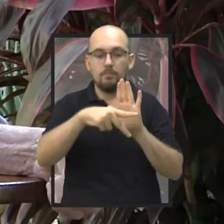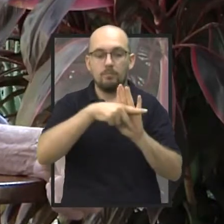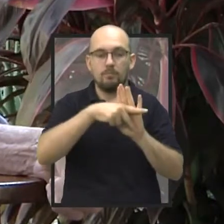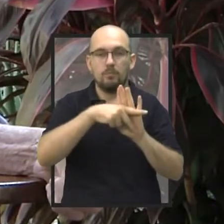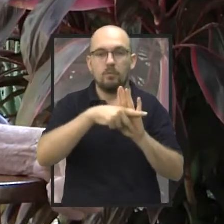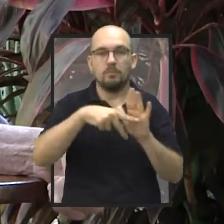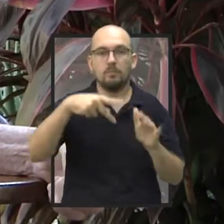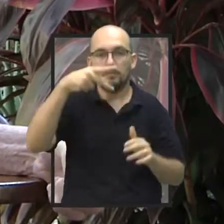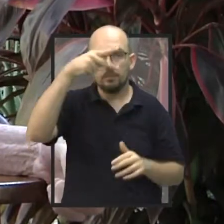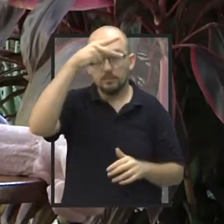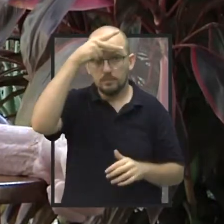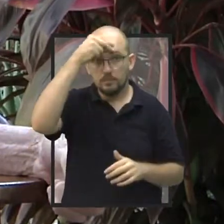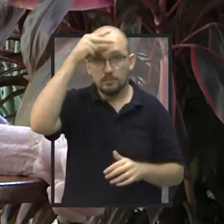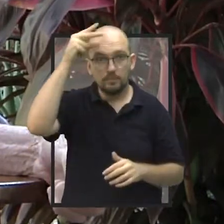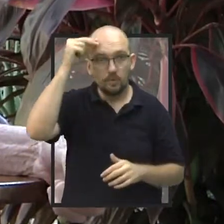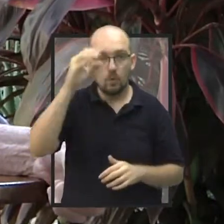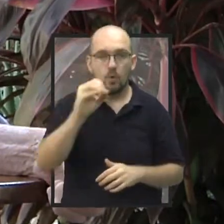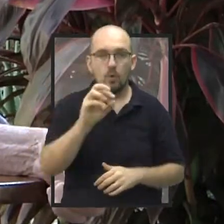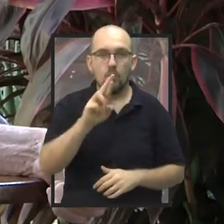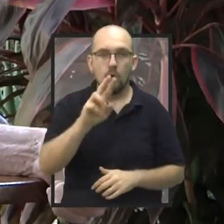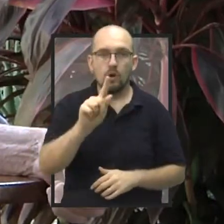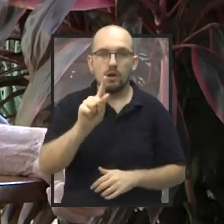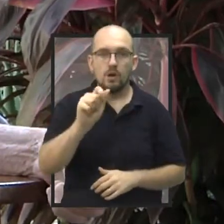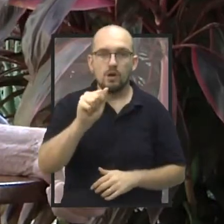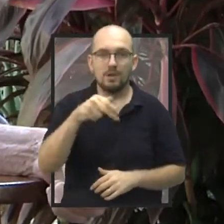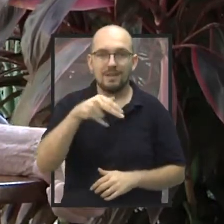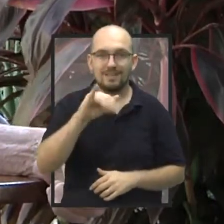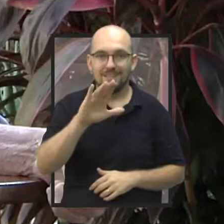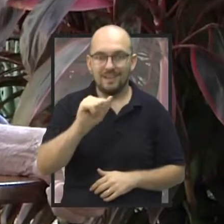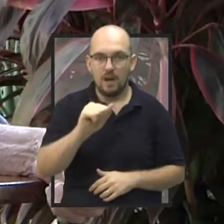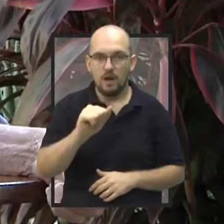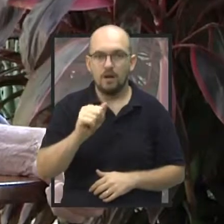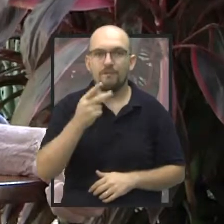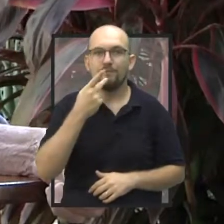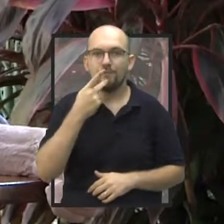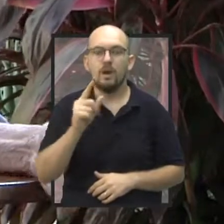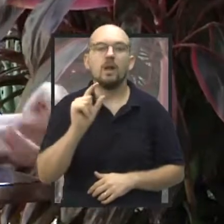municipal diga quem tem